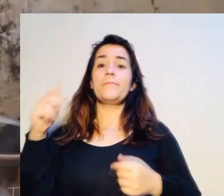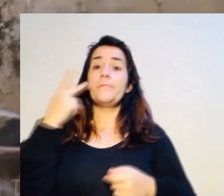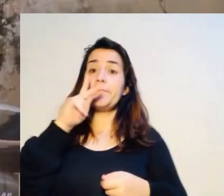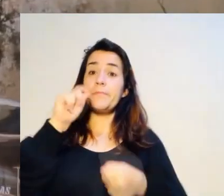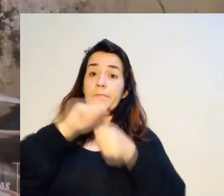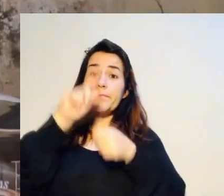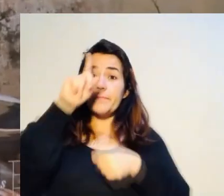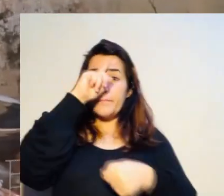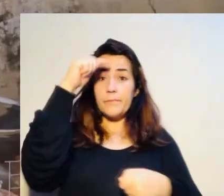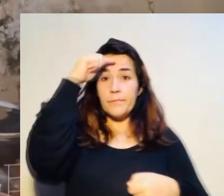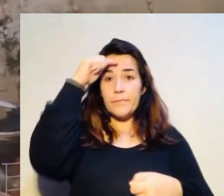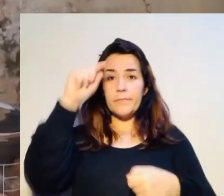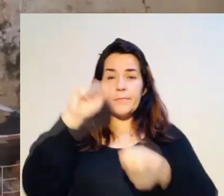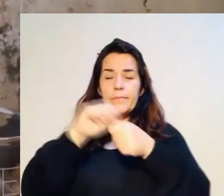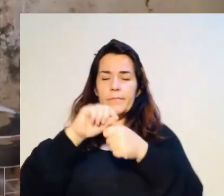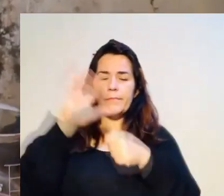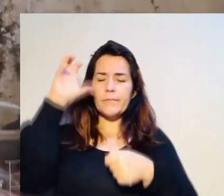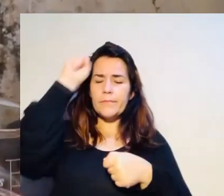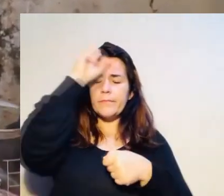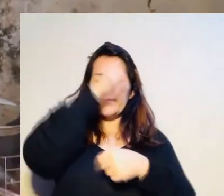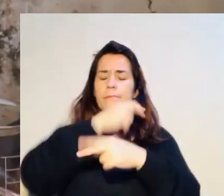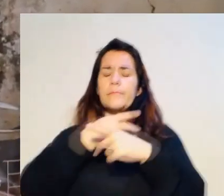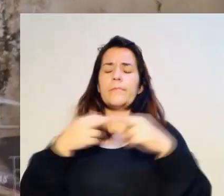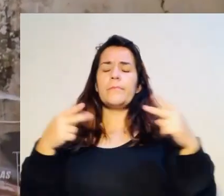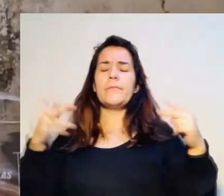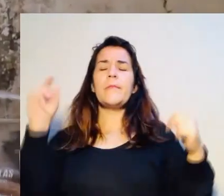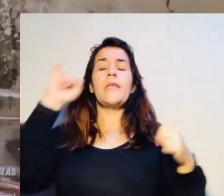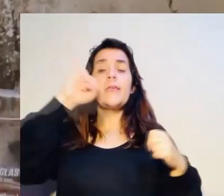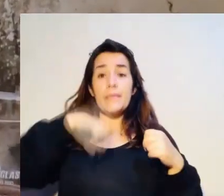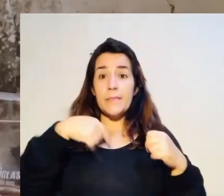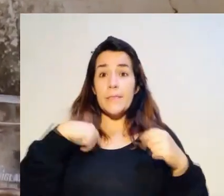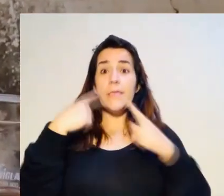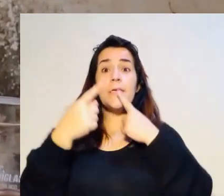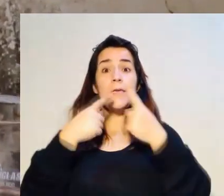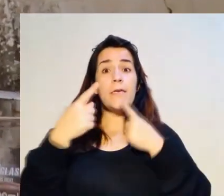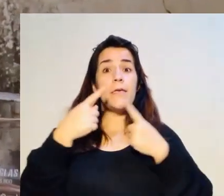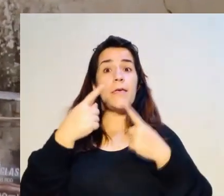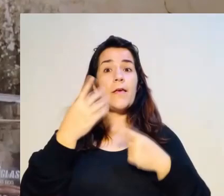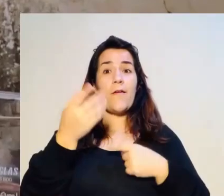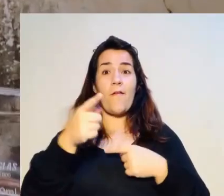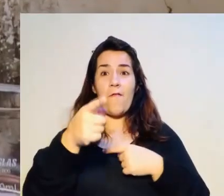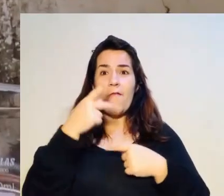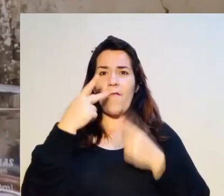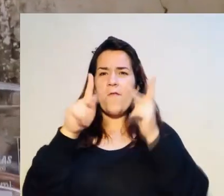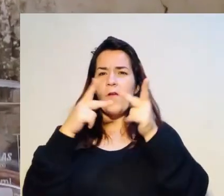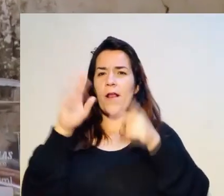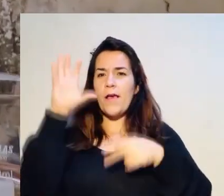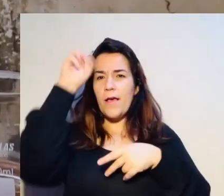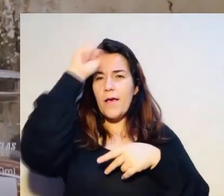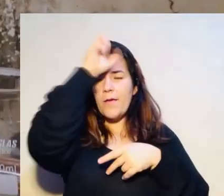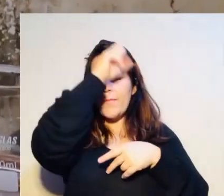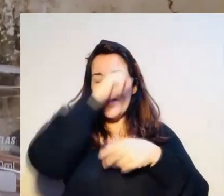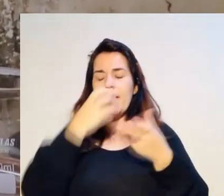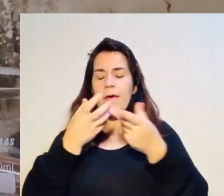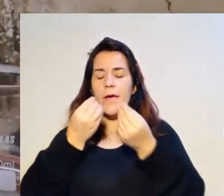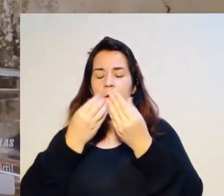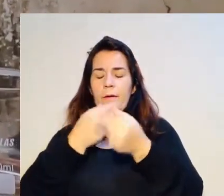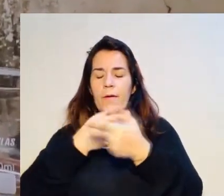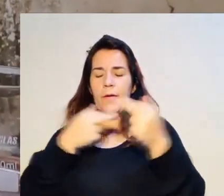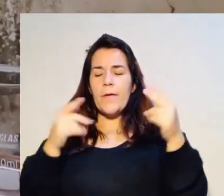E pela farmácia eu aprendi muita coisa sim. Mas vou confessar pra vocês que eu aprendi muito mais pelo